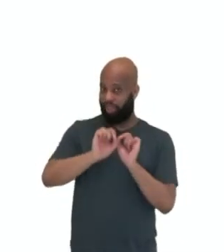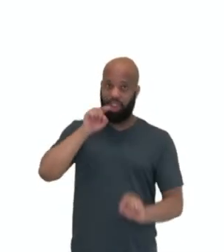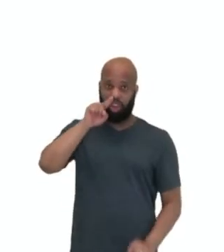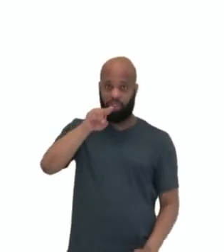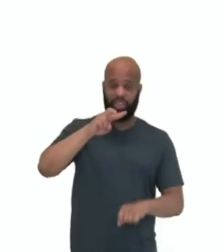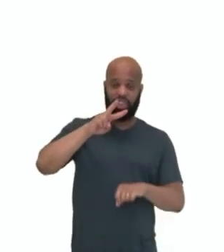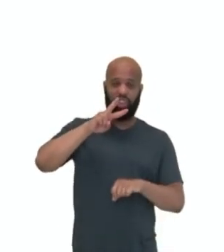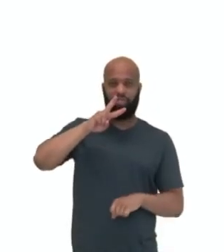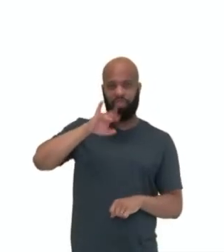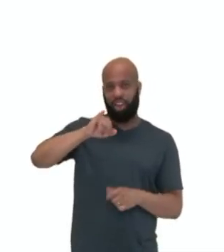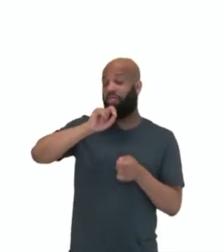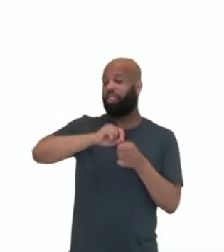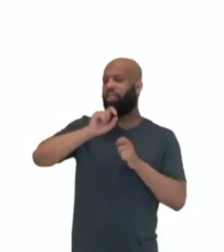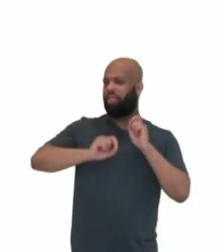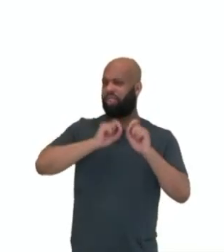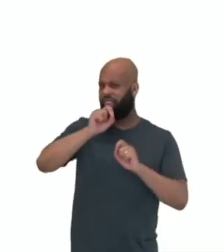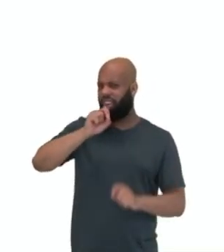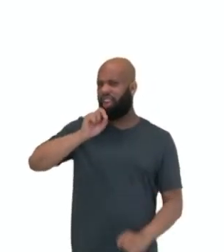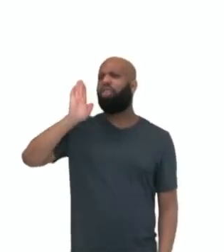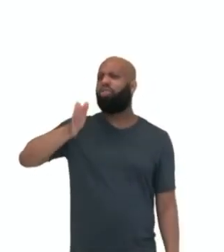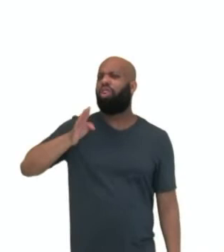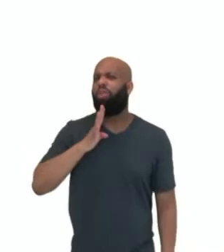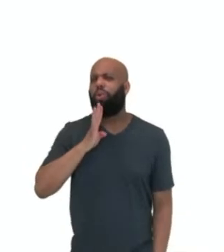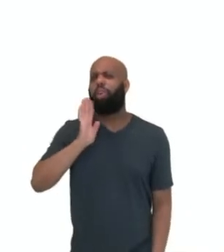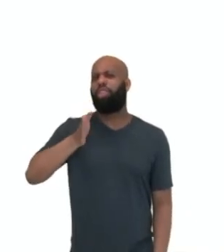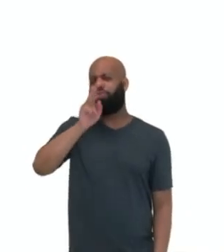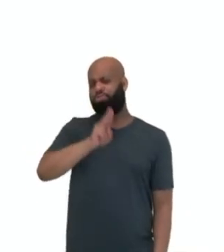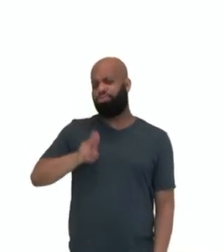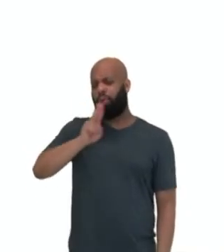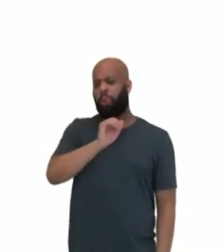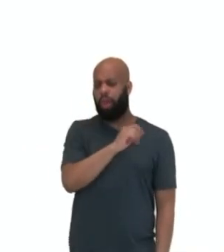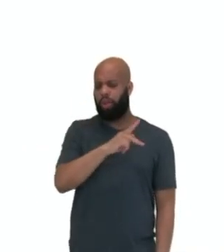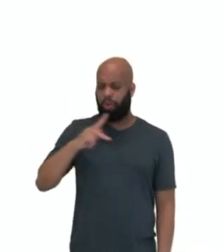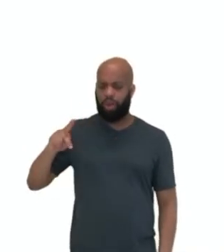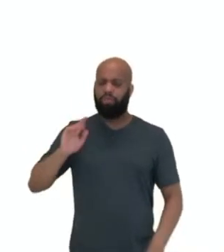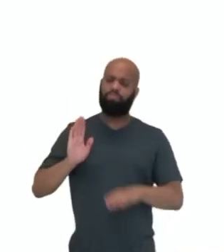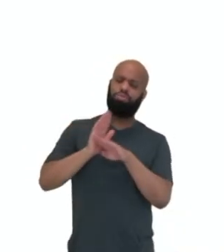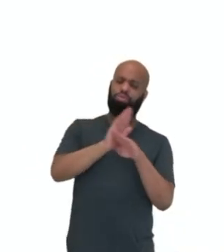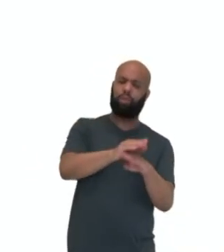você já conhece, já usa. É um aplicativo que te